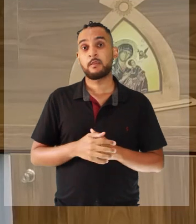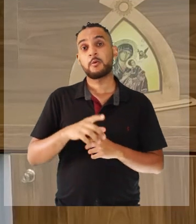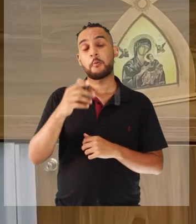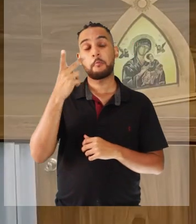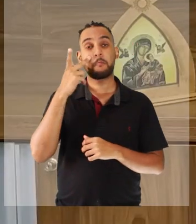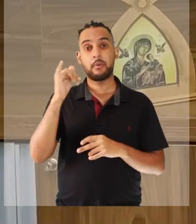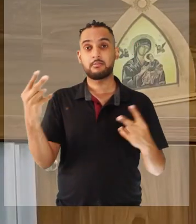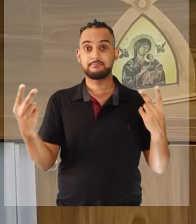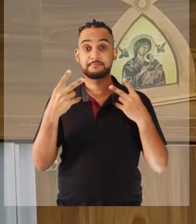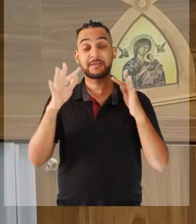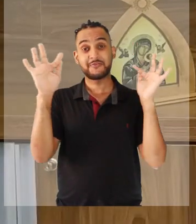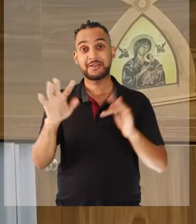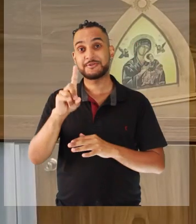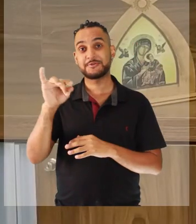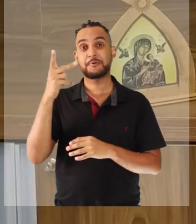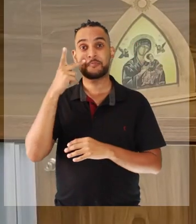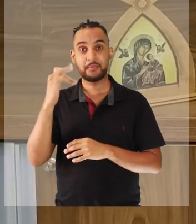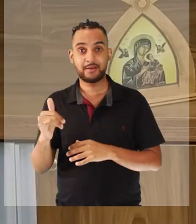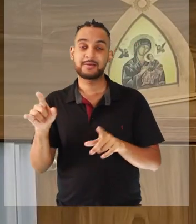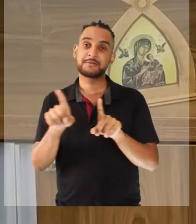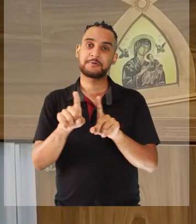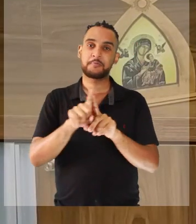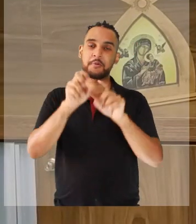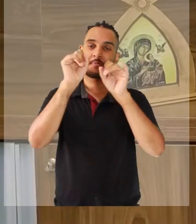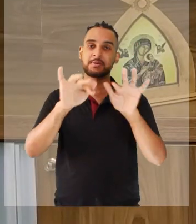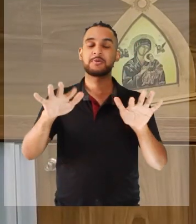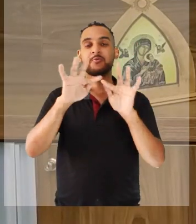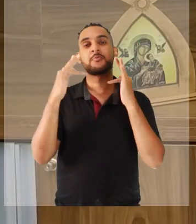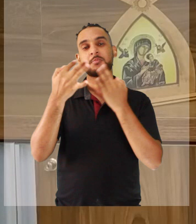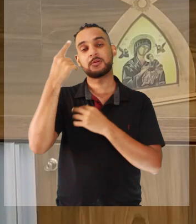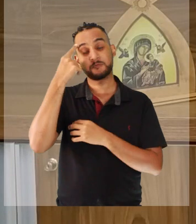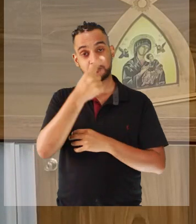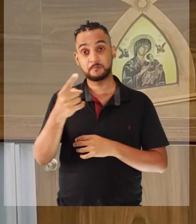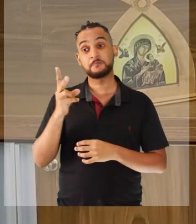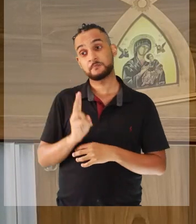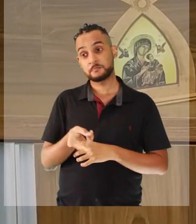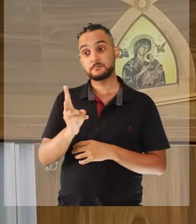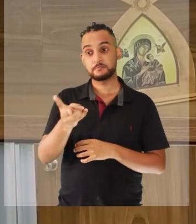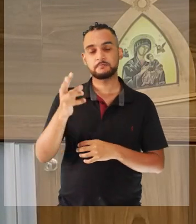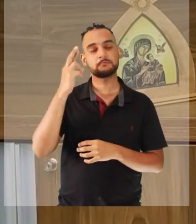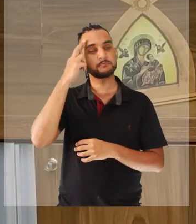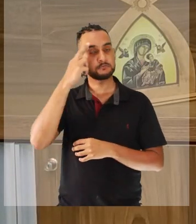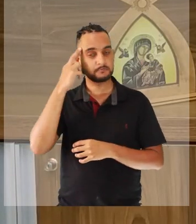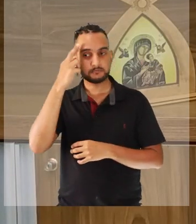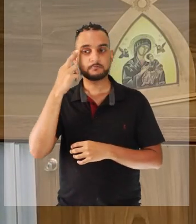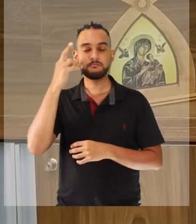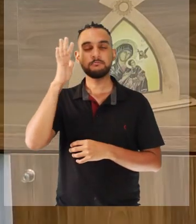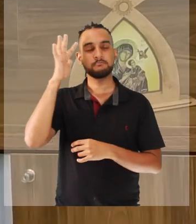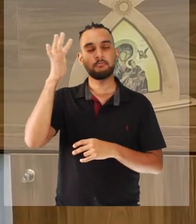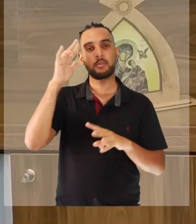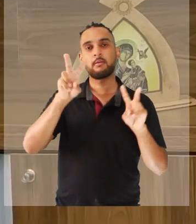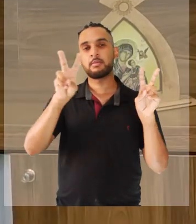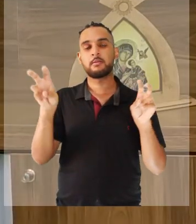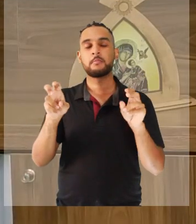vocação? Para todos os pais que nos acompanham, um feliz Dia dos Pais e para todos nós, uma abençoada Semana da Família.